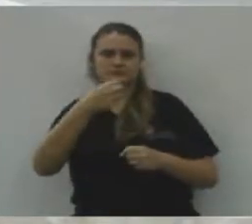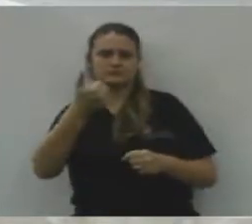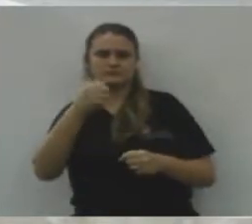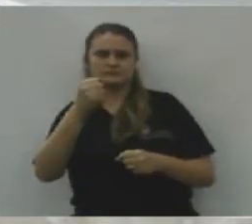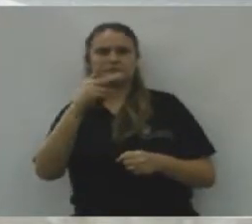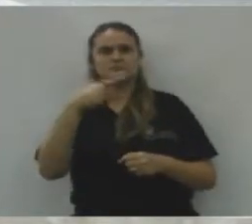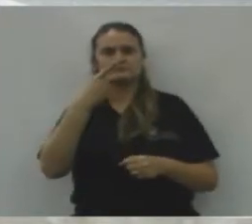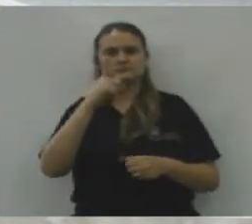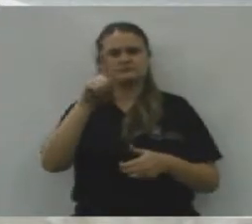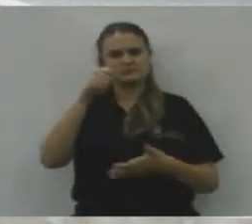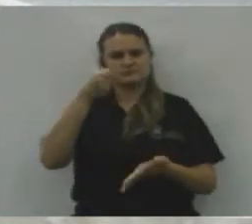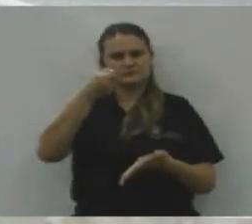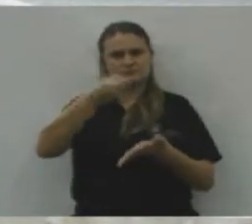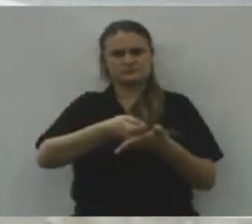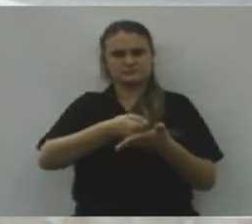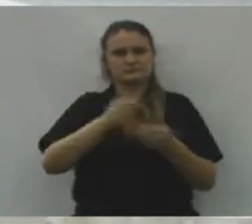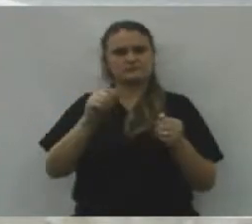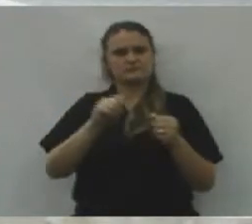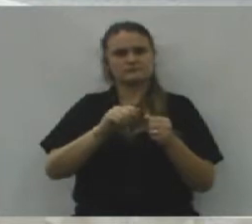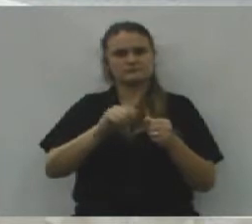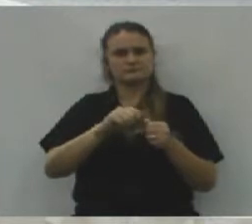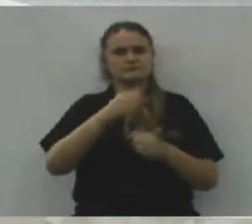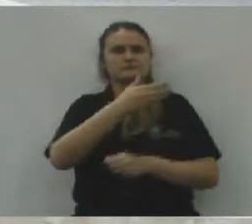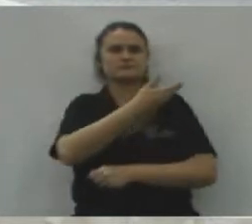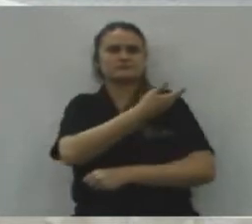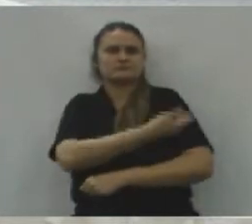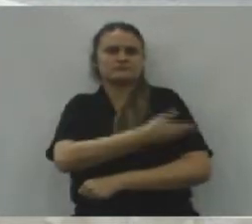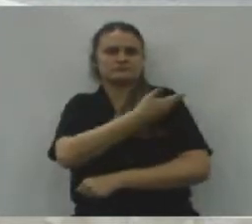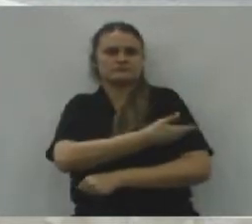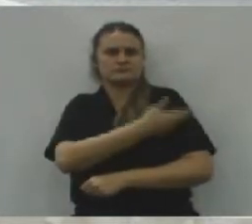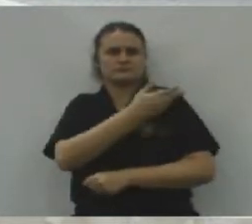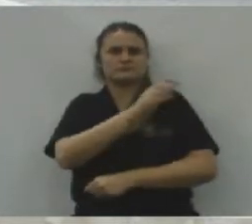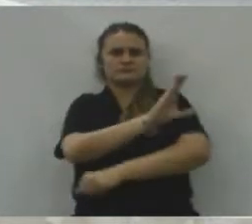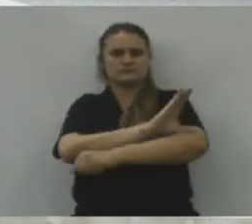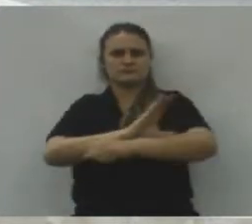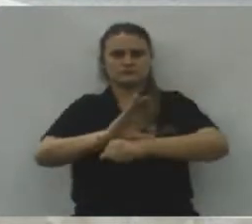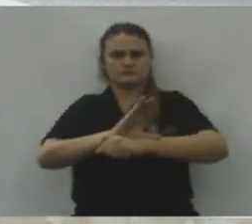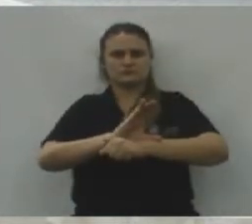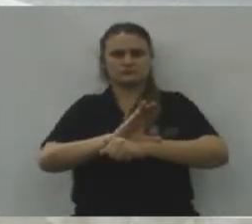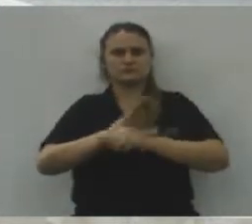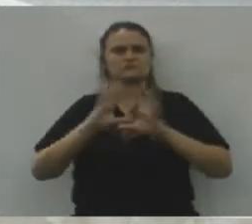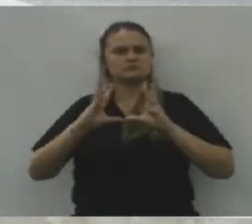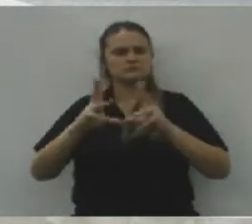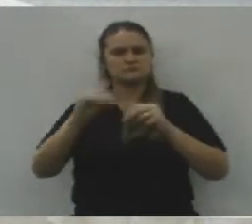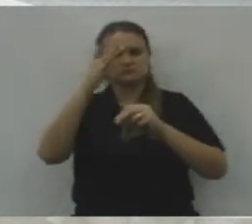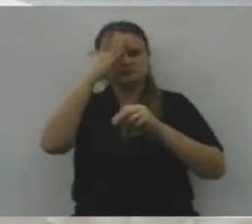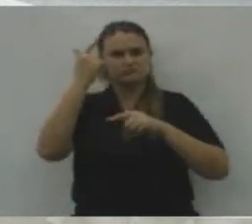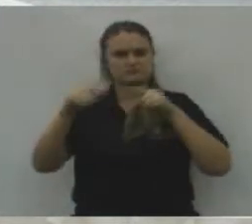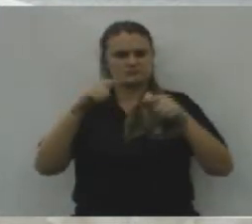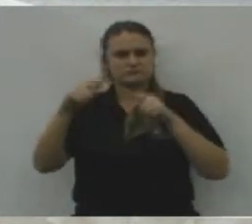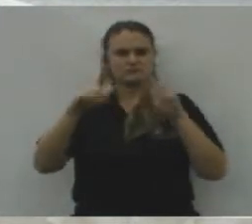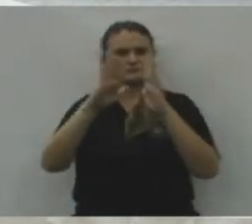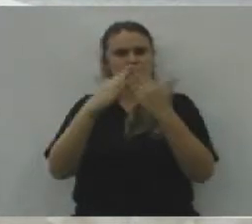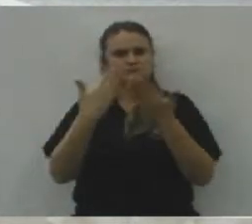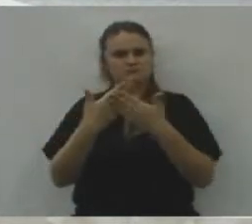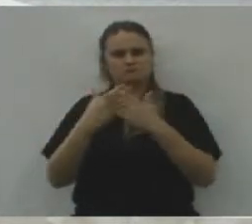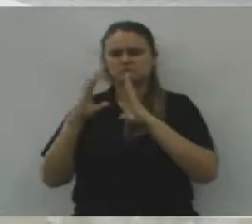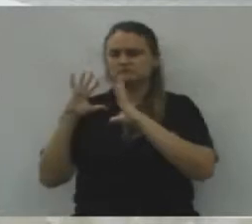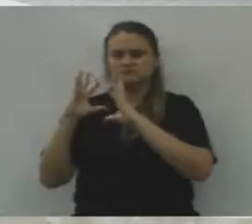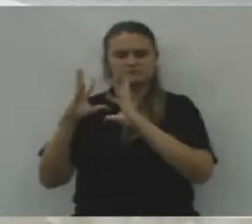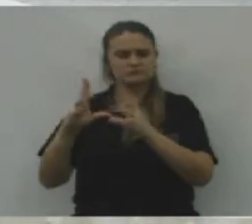sobre a obrigatoriedade da adoção de treinamento em primeiros socorros aos profissionais da rede escolar em todo